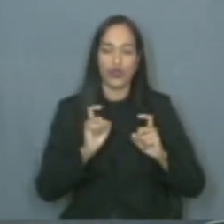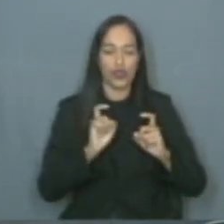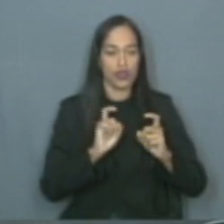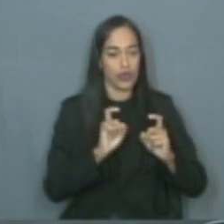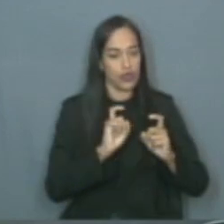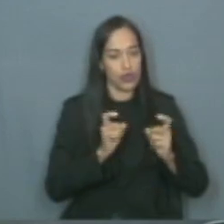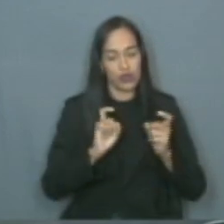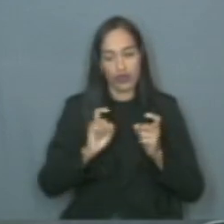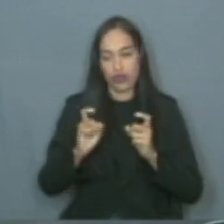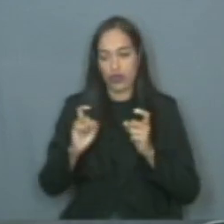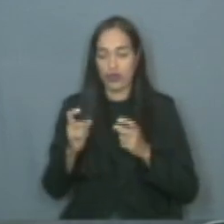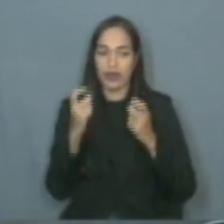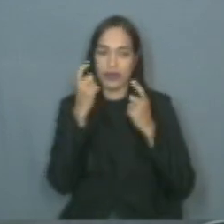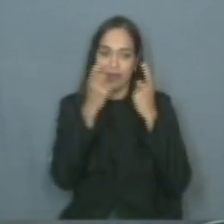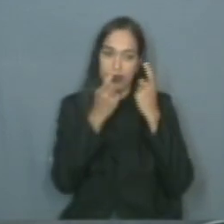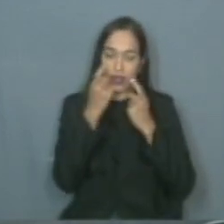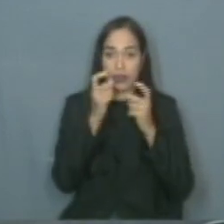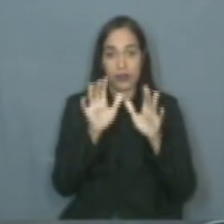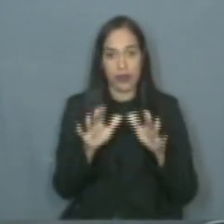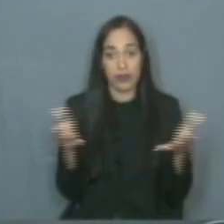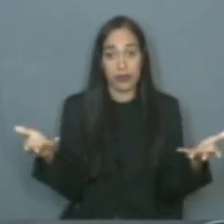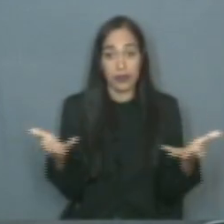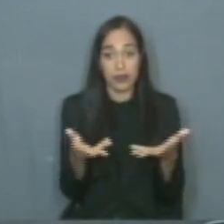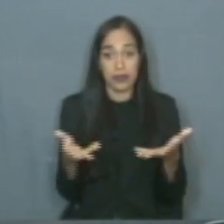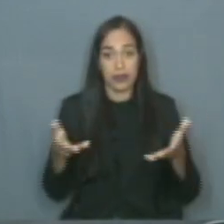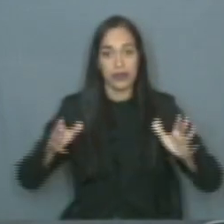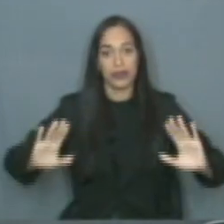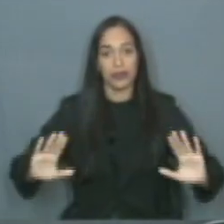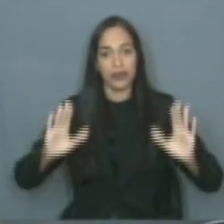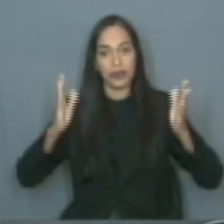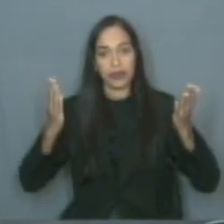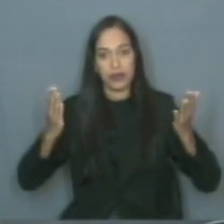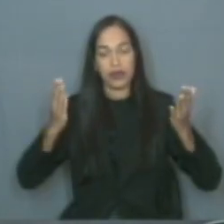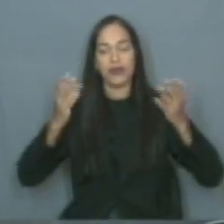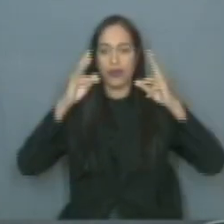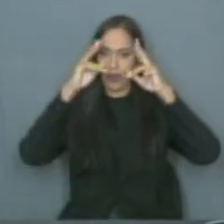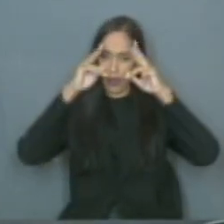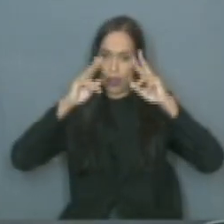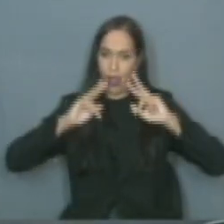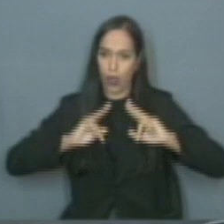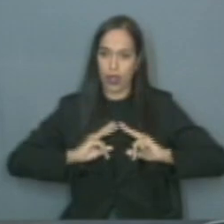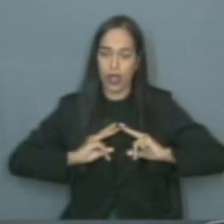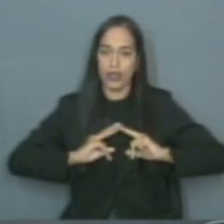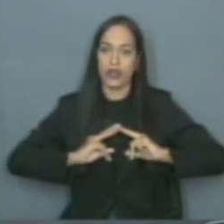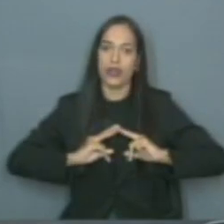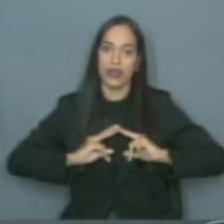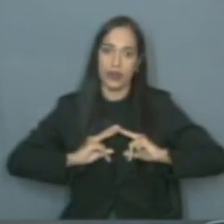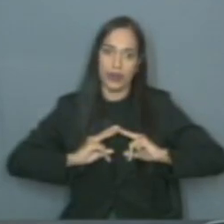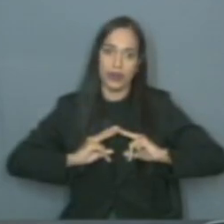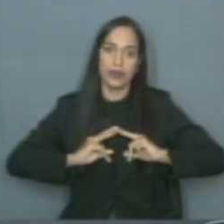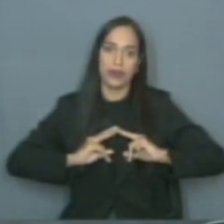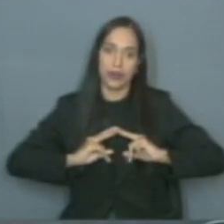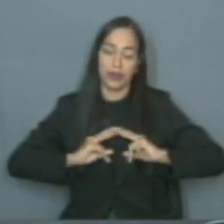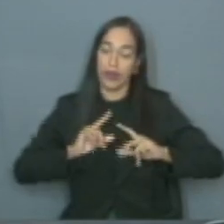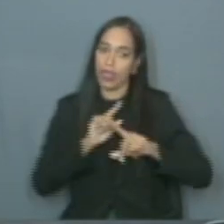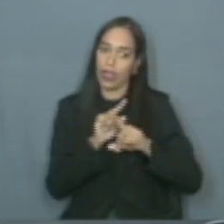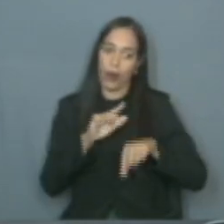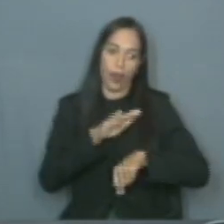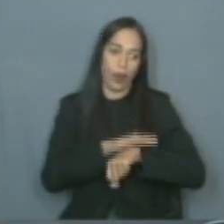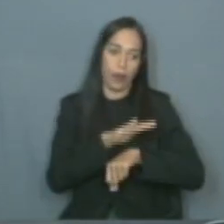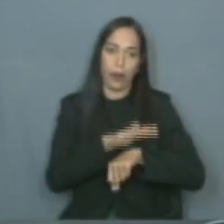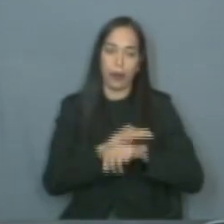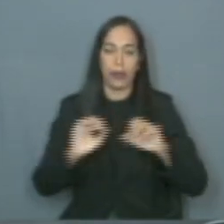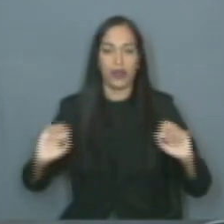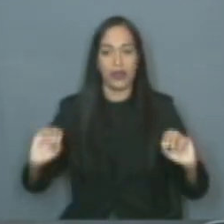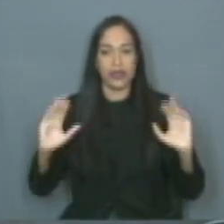tanto, a gente que se aperreia, mas hoje eu vim celebrar. Embora reconheça, né, que não é exatamente um momento de